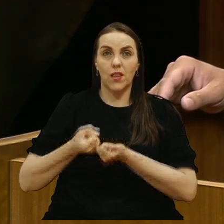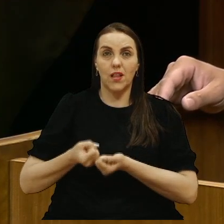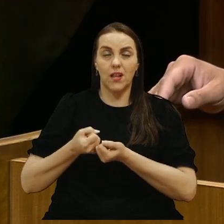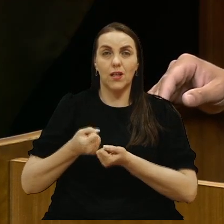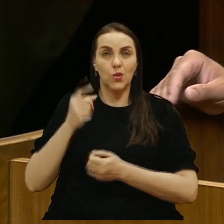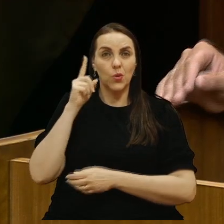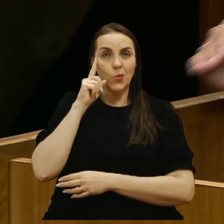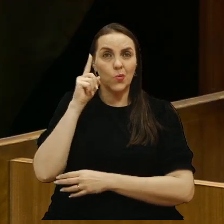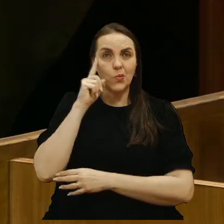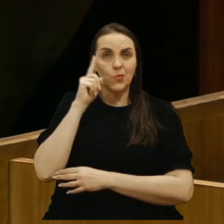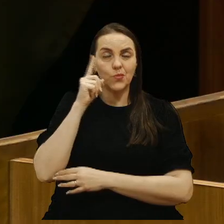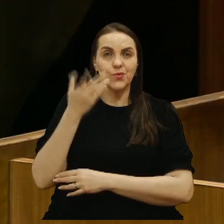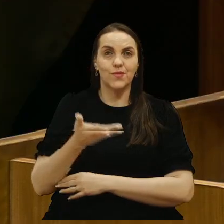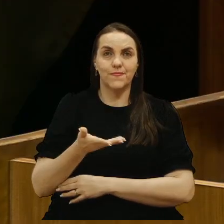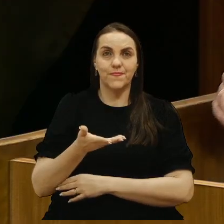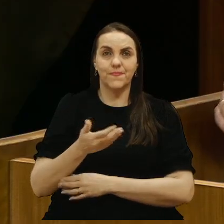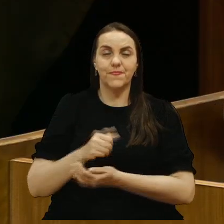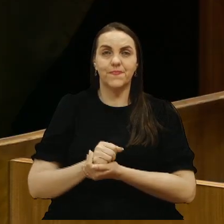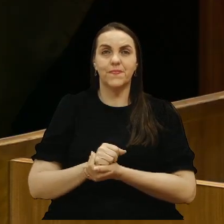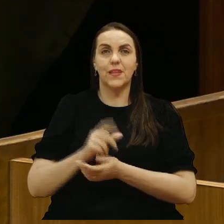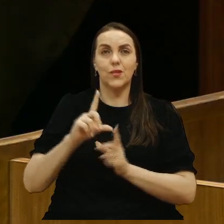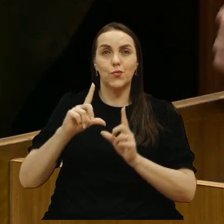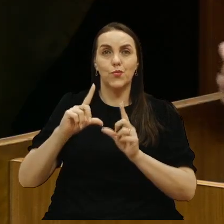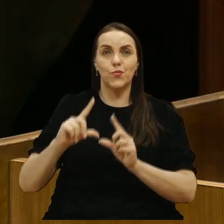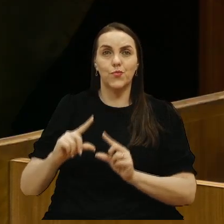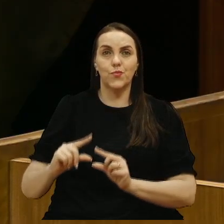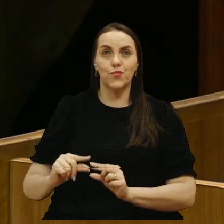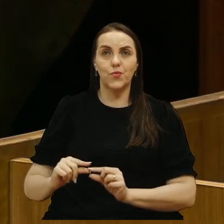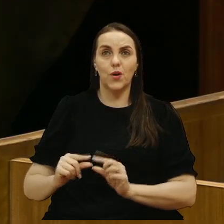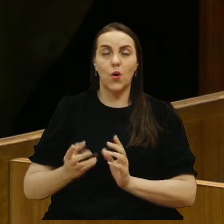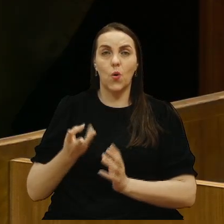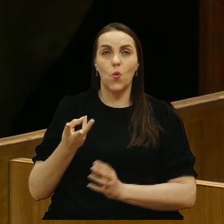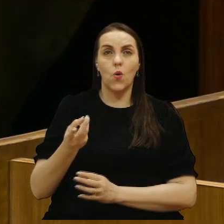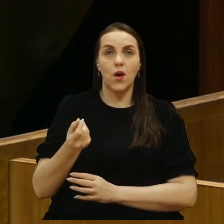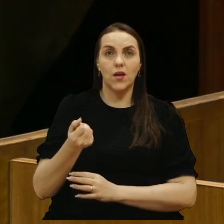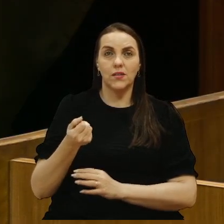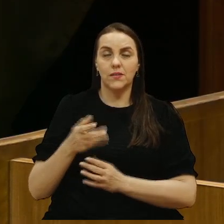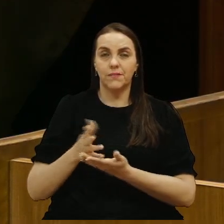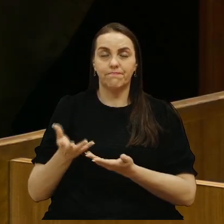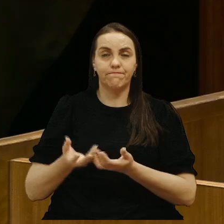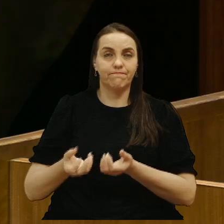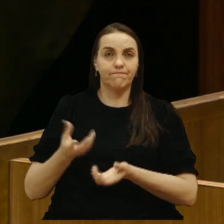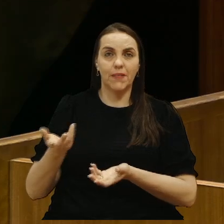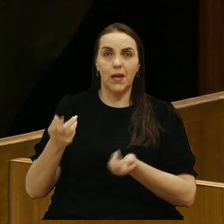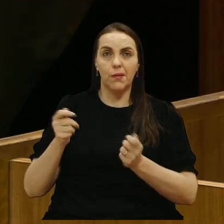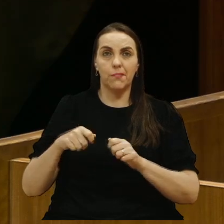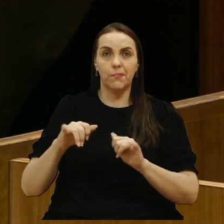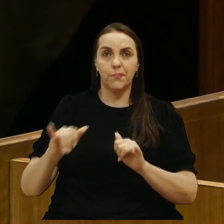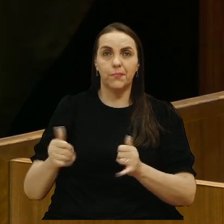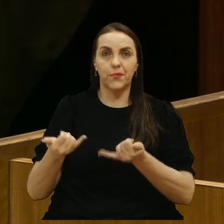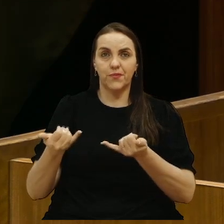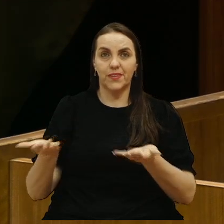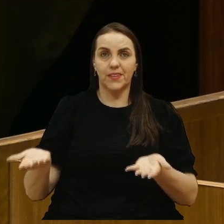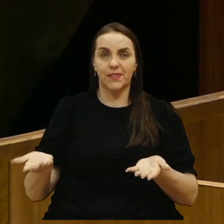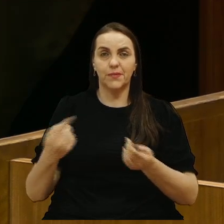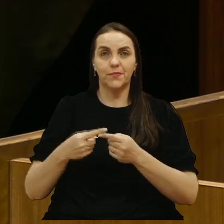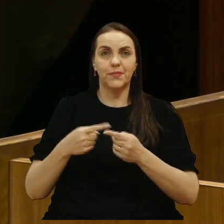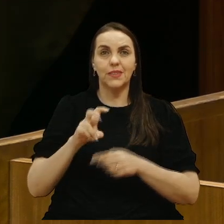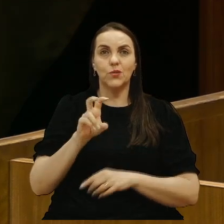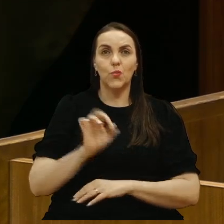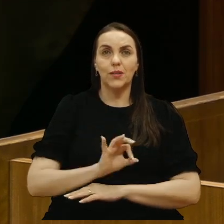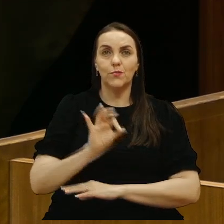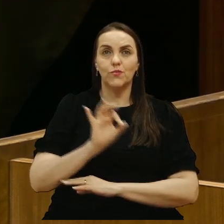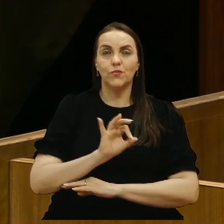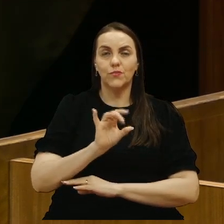dias. E cada vez mais está diminuindo a quantidade de material que consegue ser aproveitado. Só